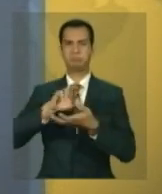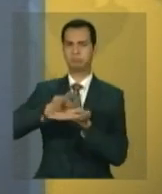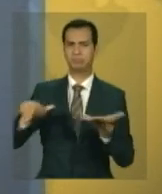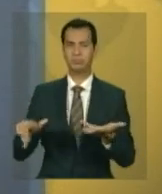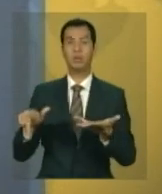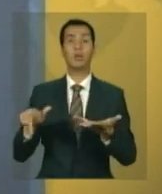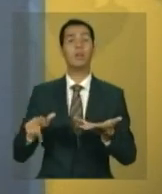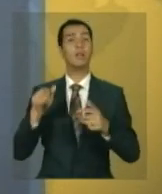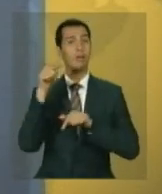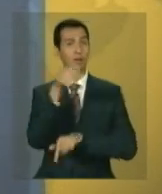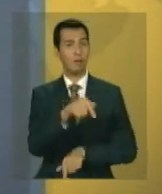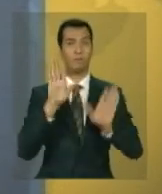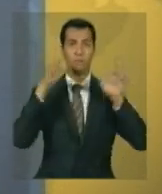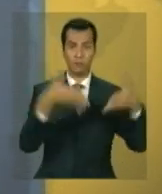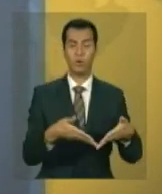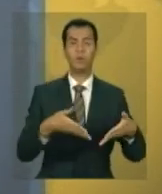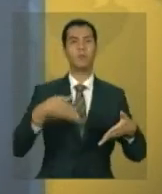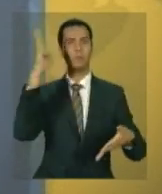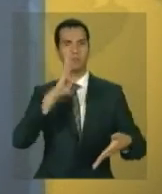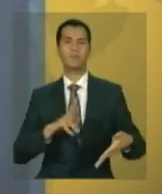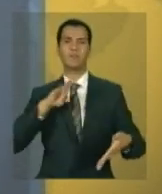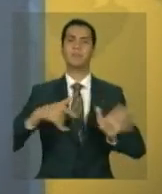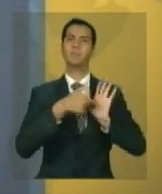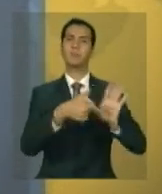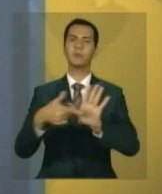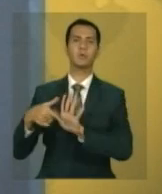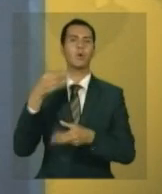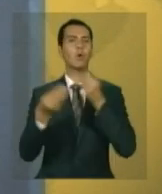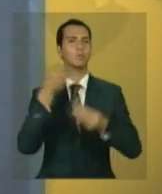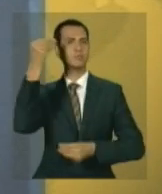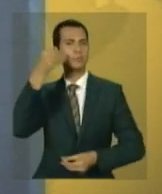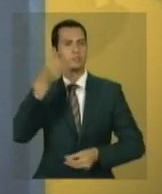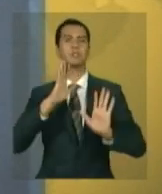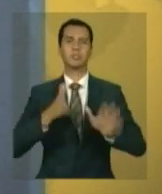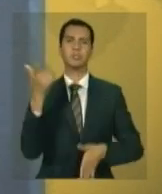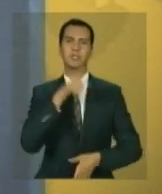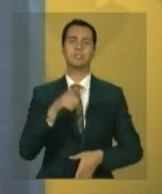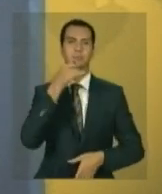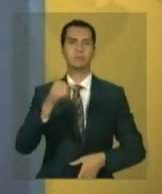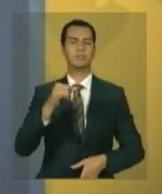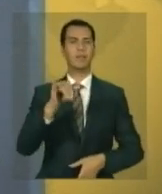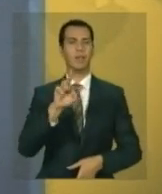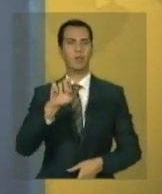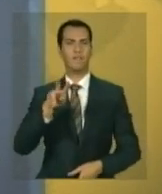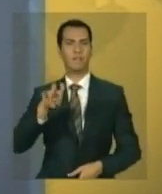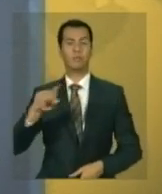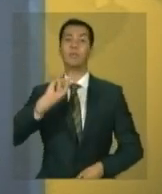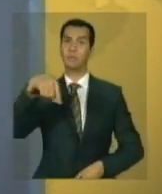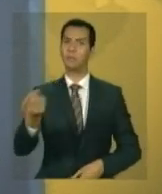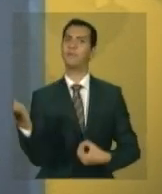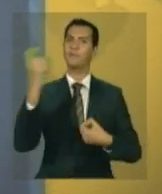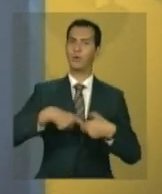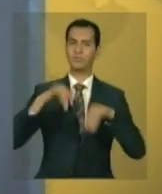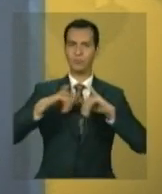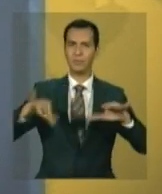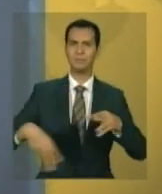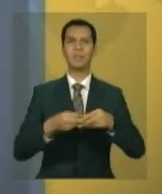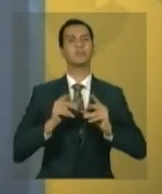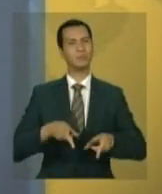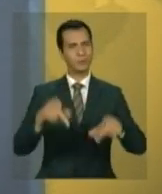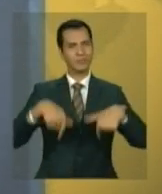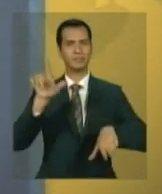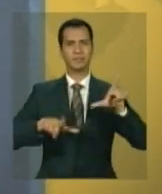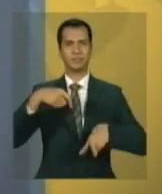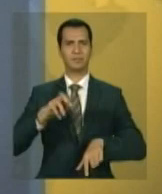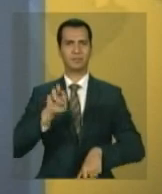experiência brasileira sobre energias renováveis. Lembrando que podemos voltar a qualquer momento com novas informações. Continue com a